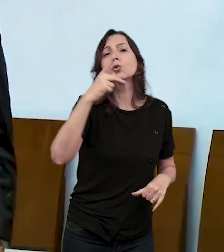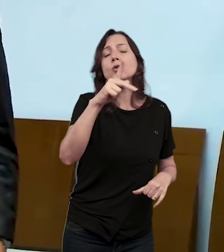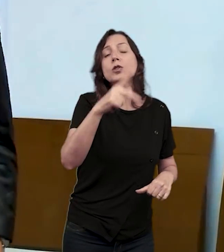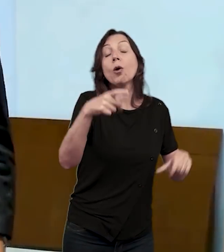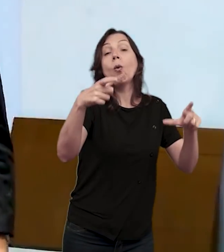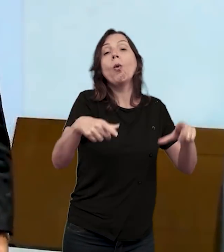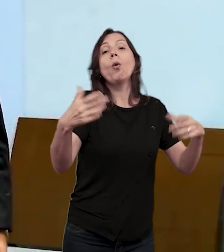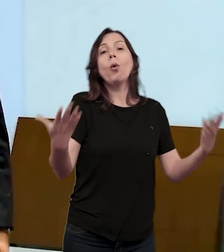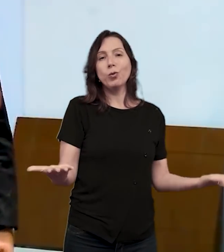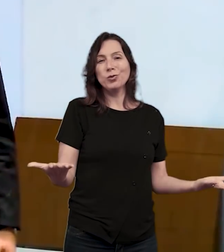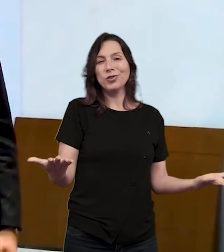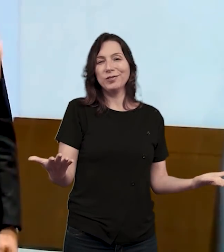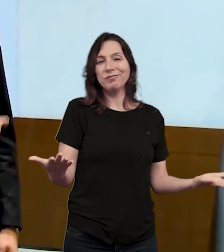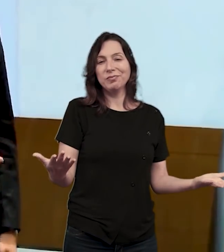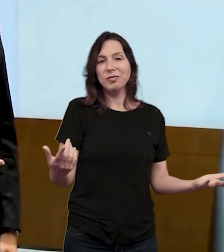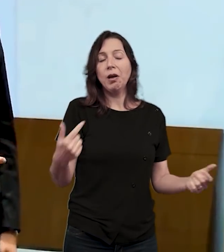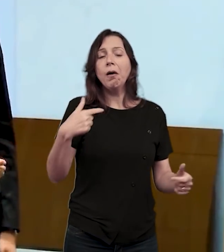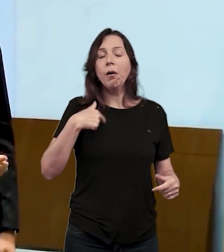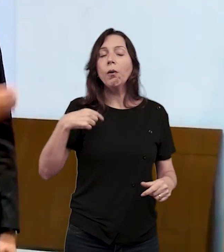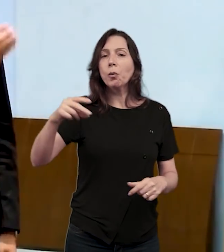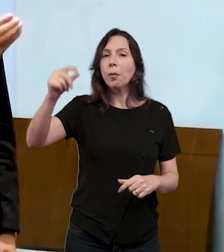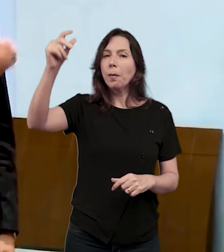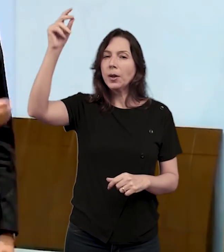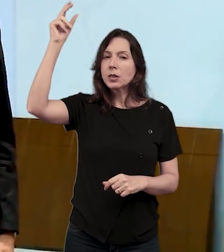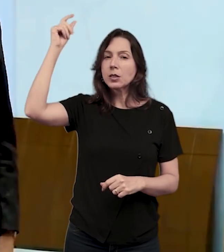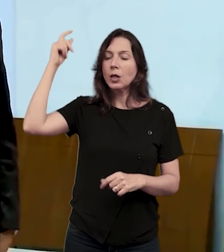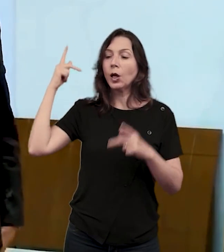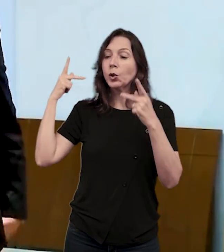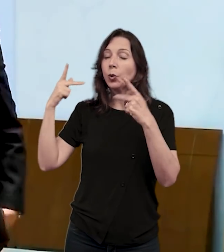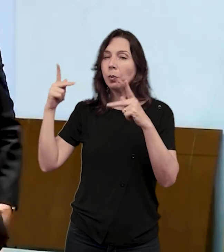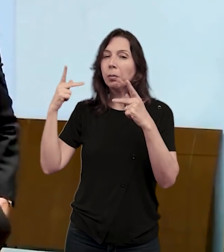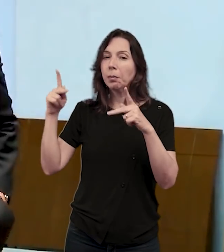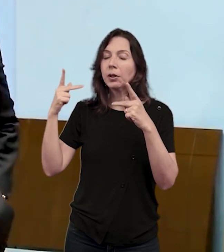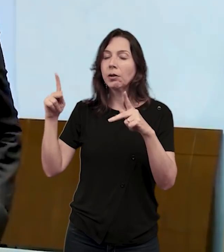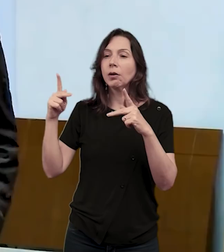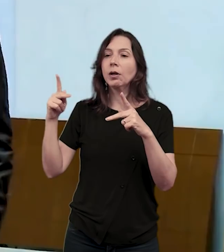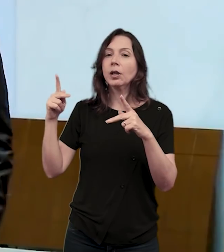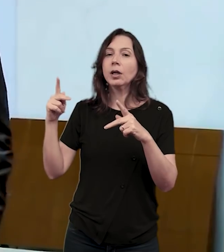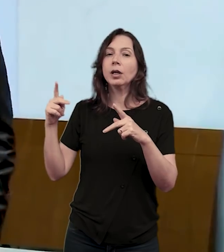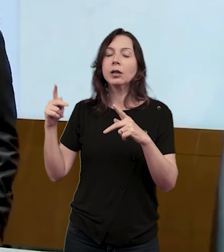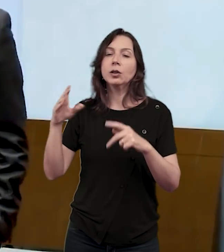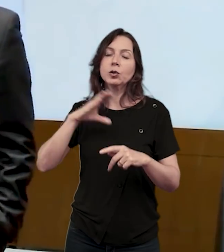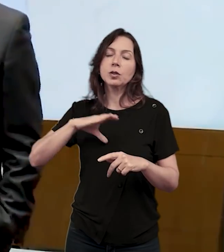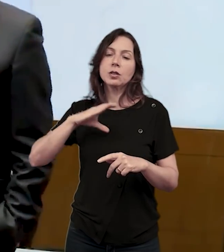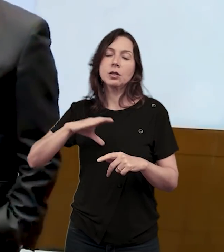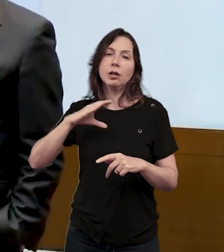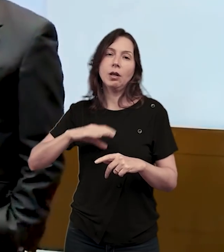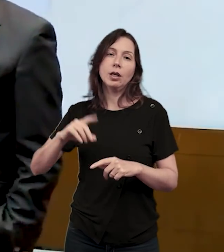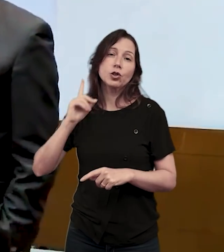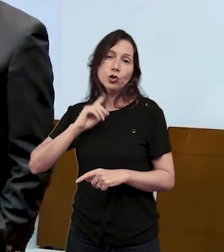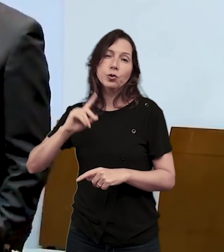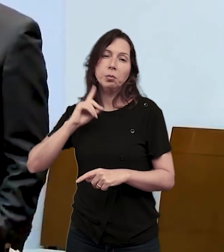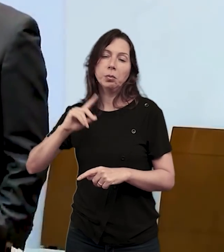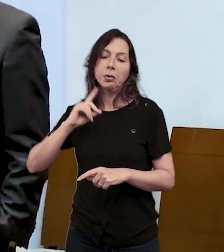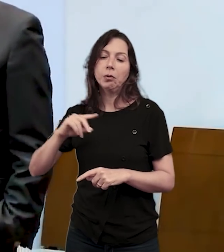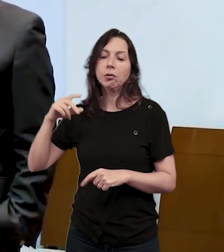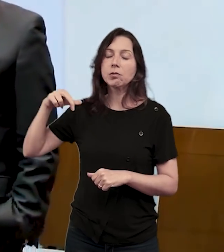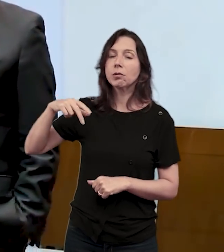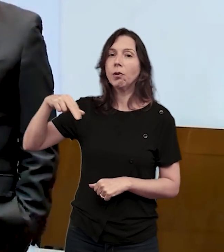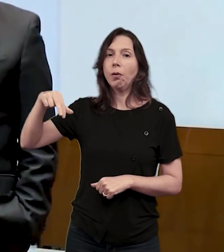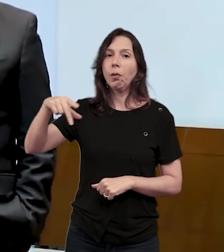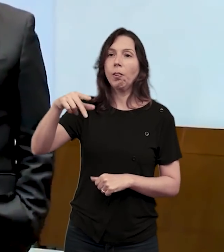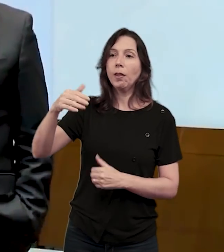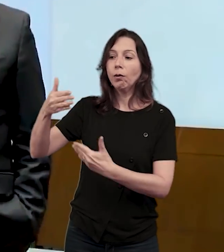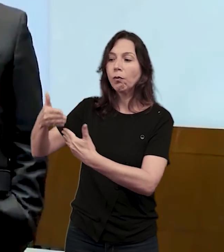Eu há muitos anos, lá em 94, pregando no Supremo Concílio em Governador Valadares, eu caminhava pela rua e